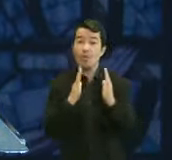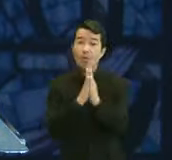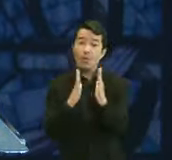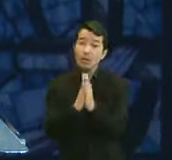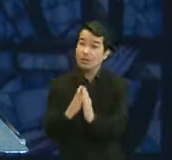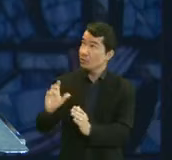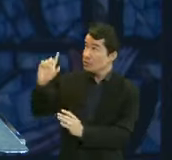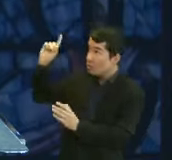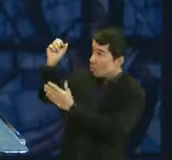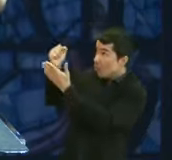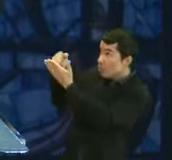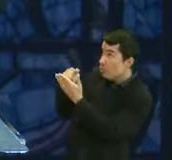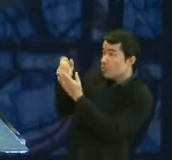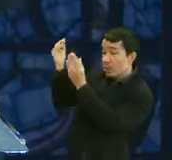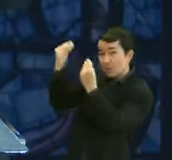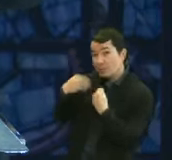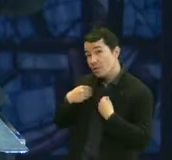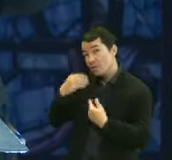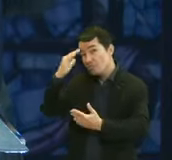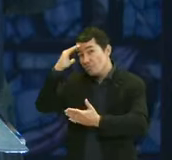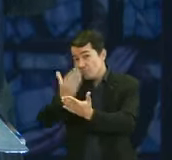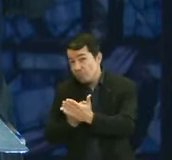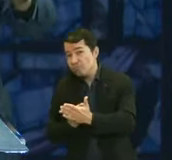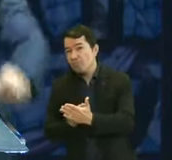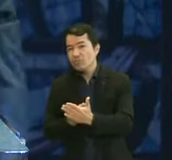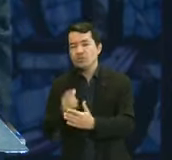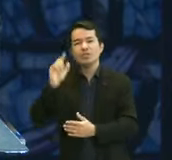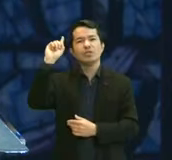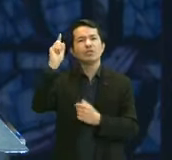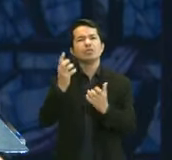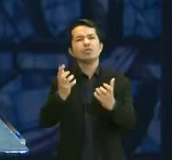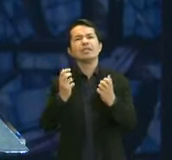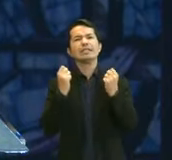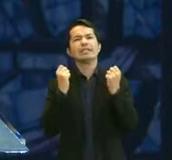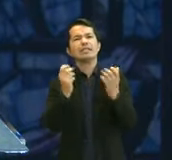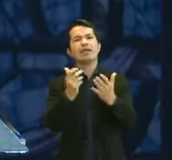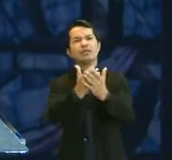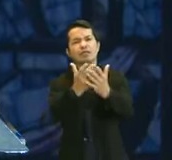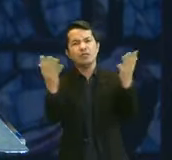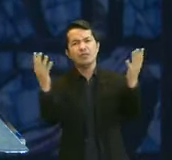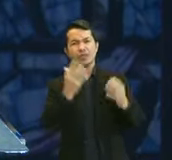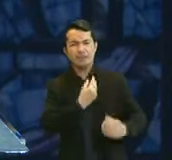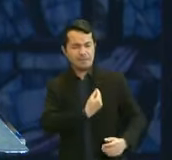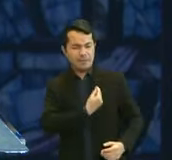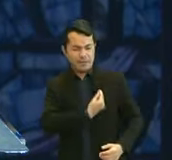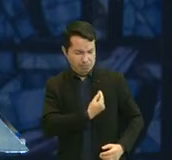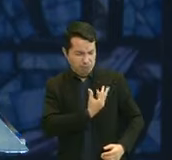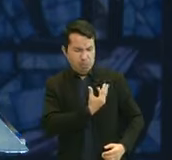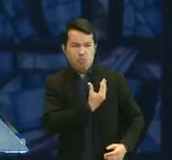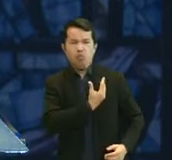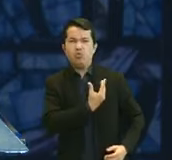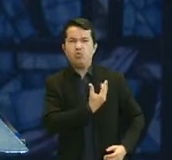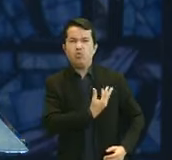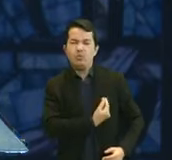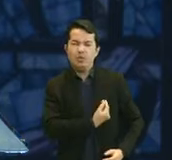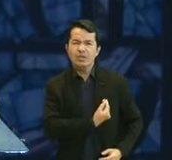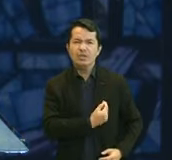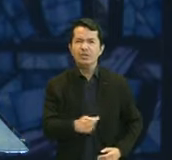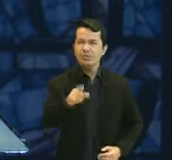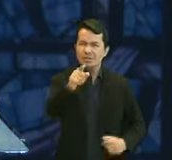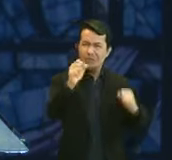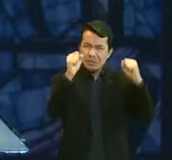hoje você veio a este lugar porque Deus quer acender o seu coração. Ele quer fazer você andar por fé e não